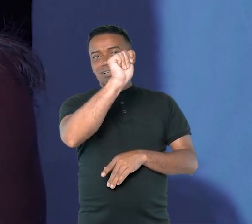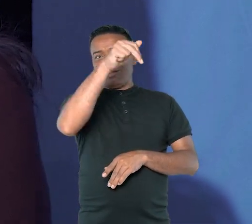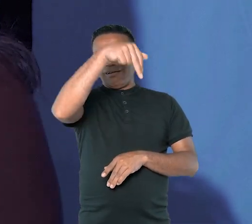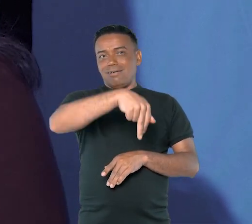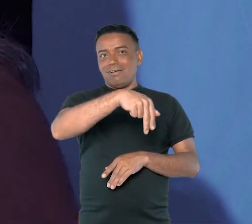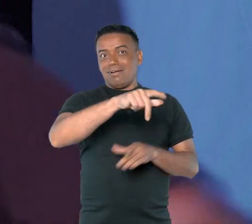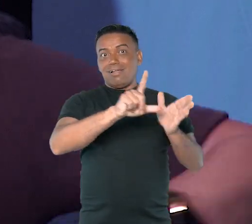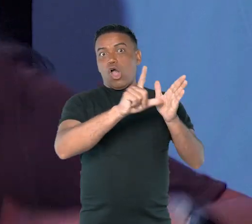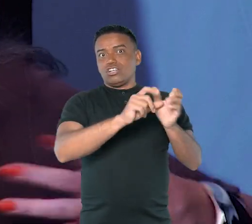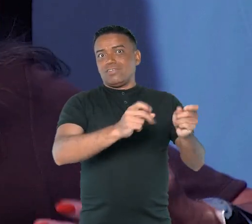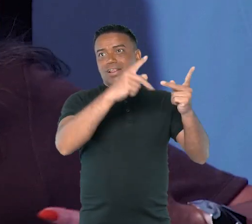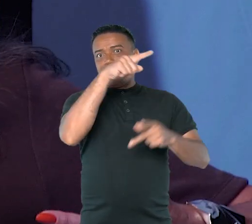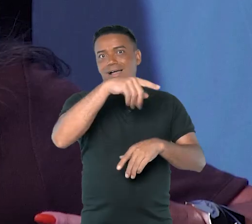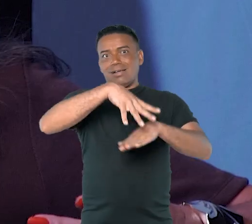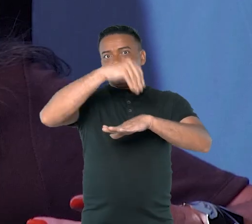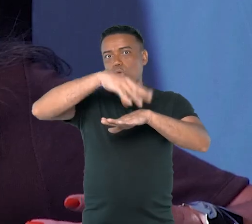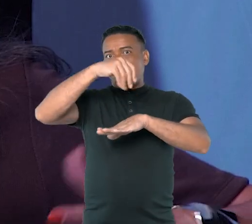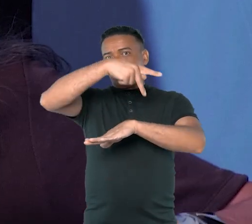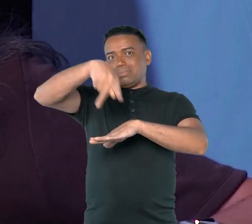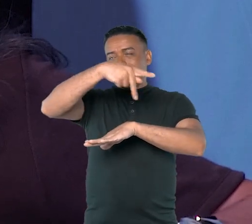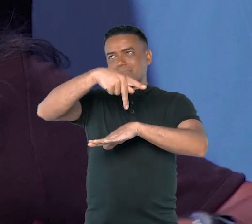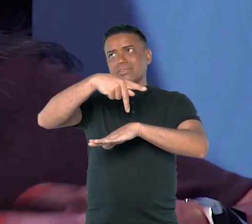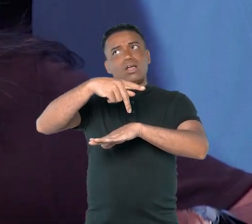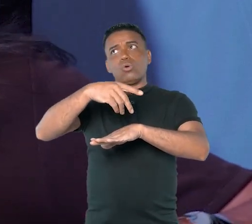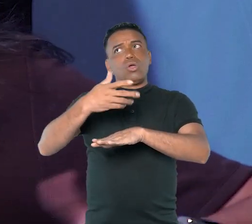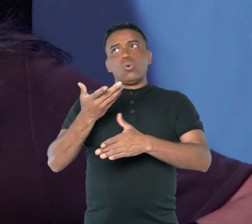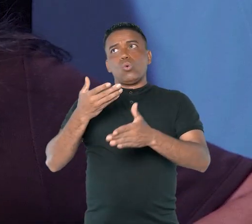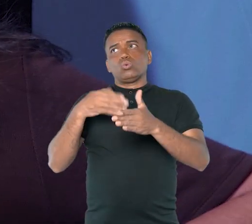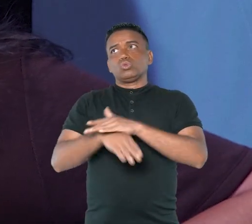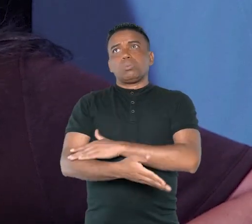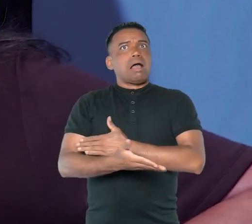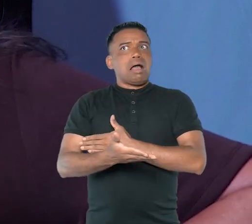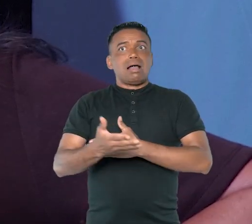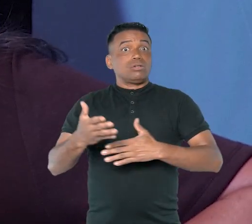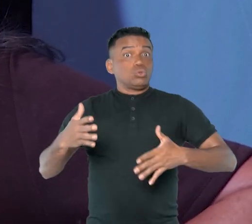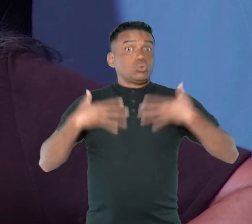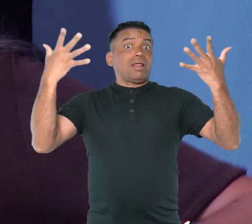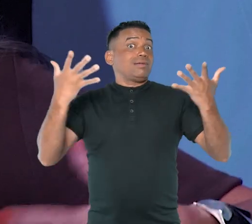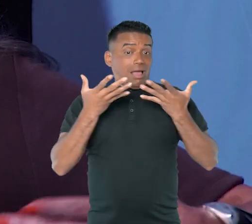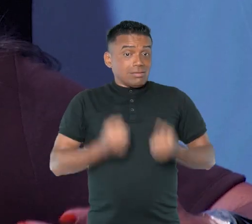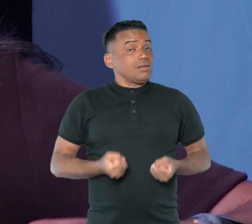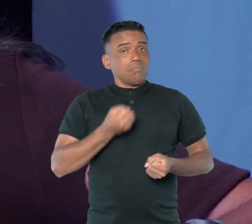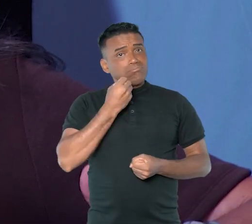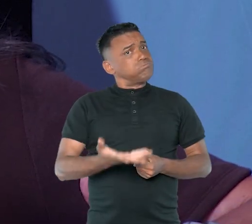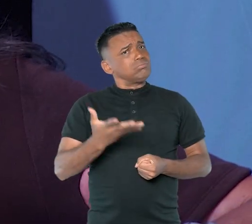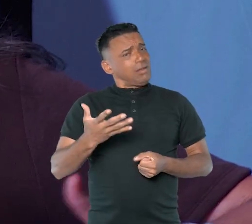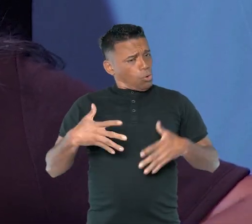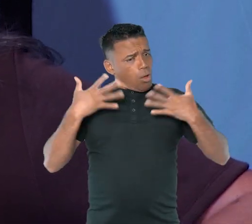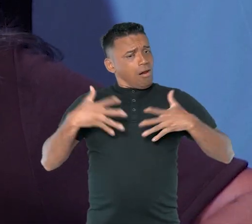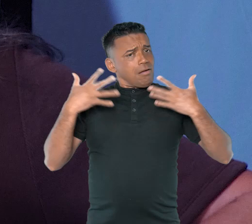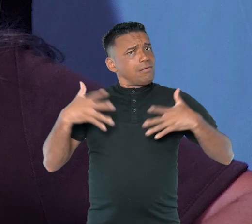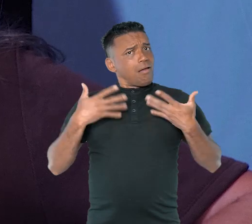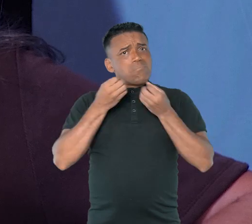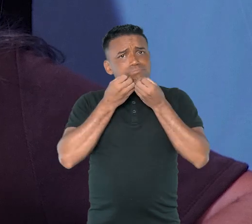aprendi a lidar com esse elemento surpresa com muita receptividade. E mais do que isso, me alegrar, né, com